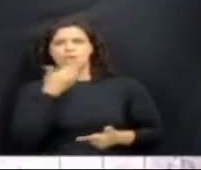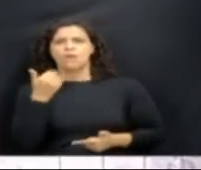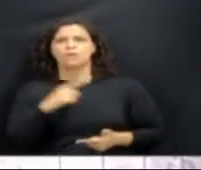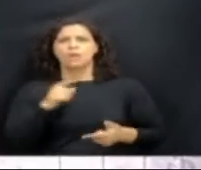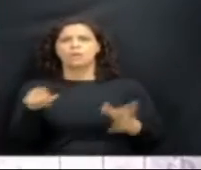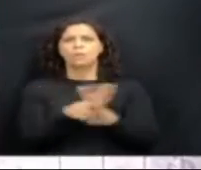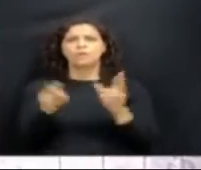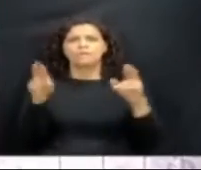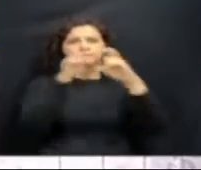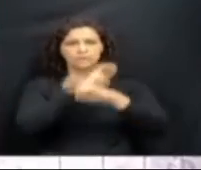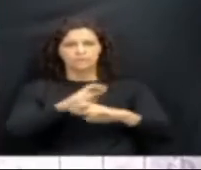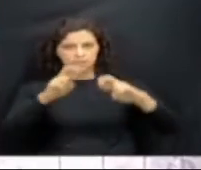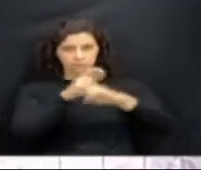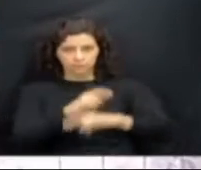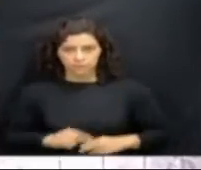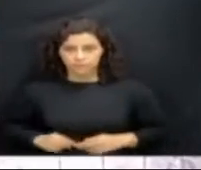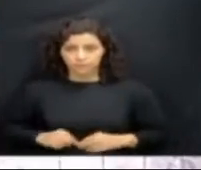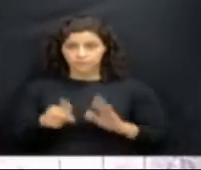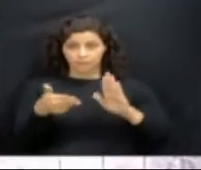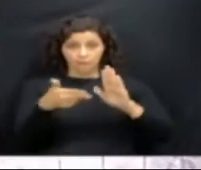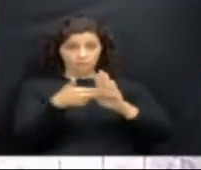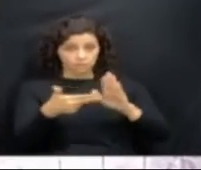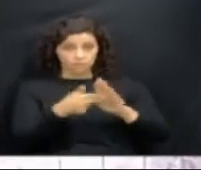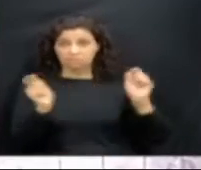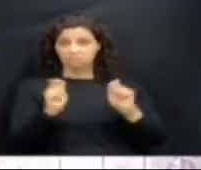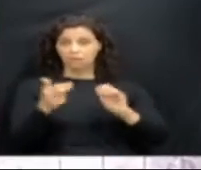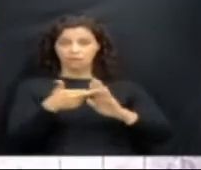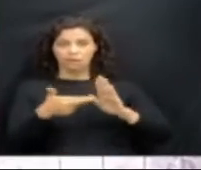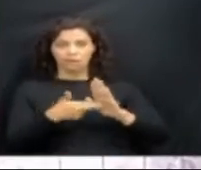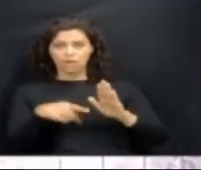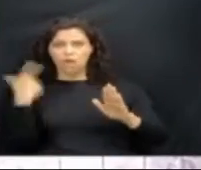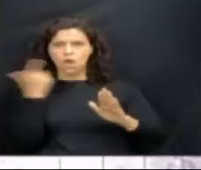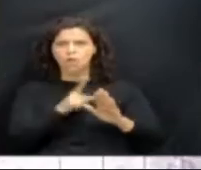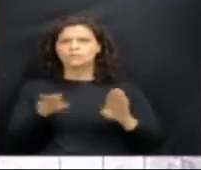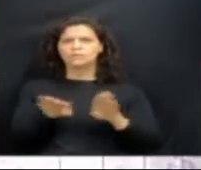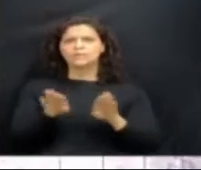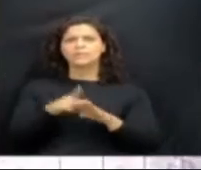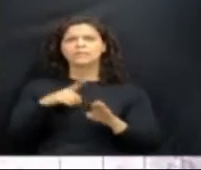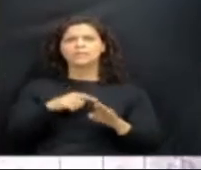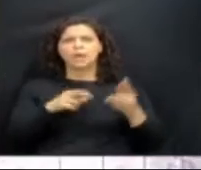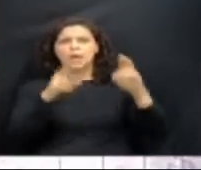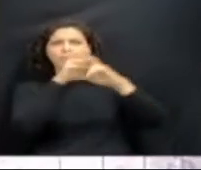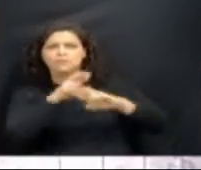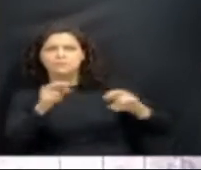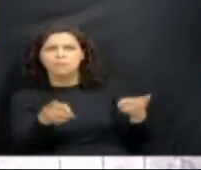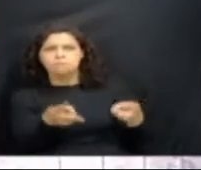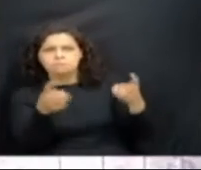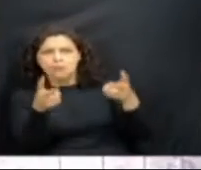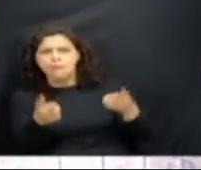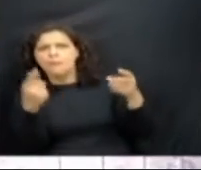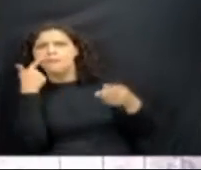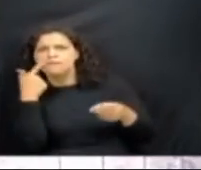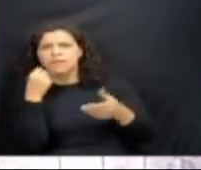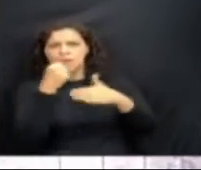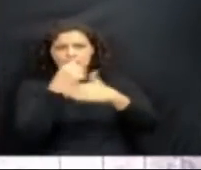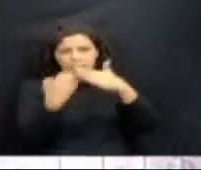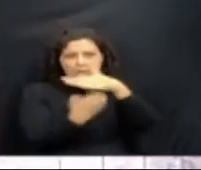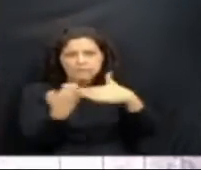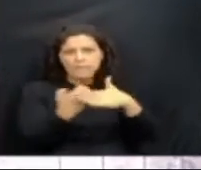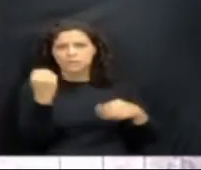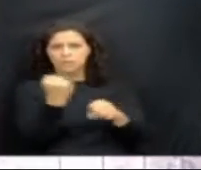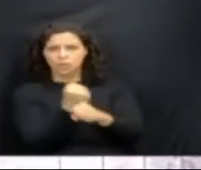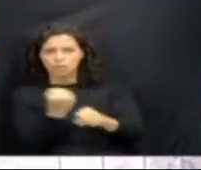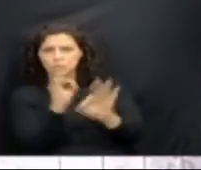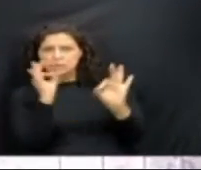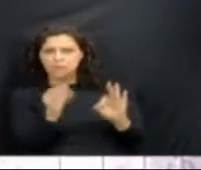é a fiscalização. As emendas criam condições, parâmetros de observação, para ver se a concessionária está fazendo certo